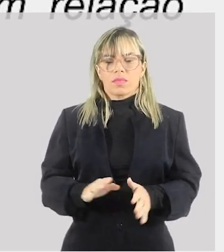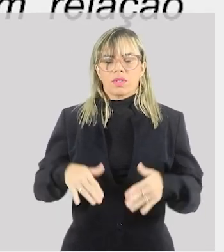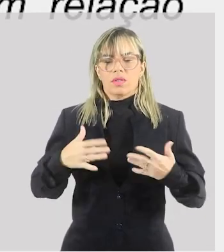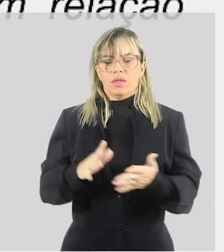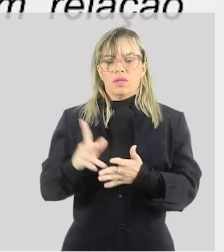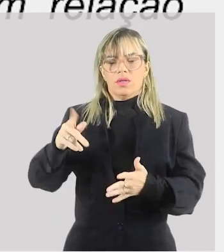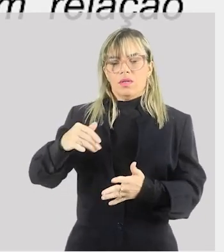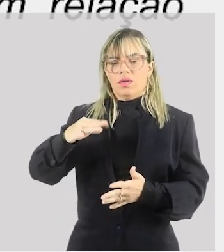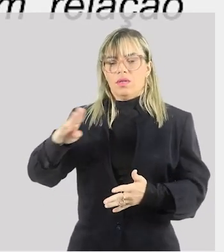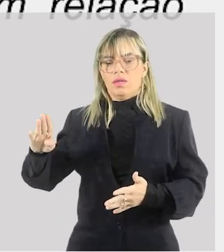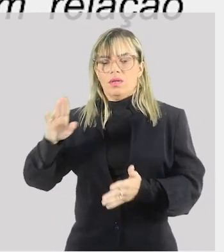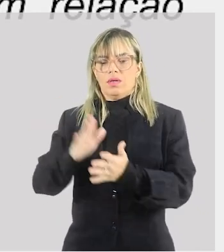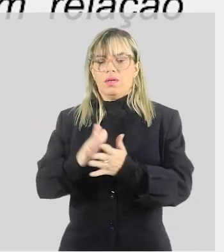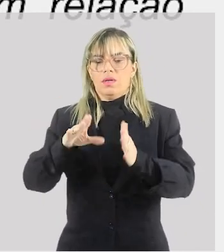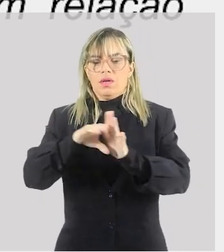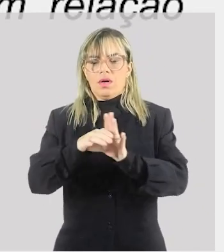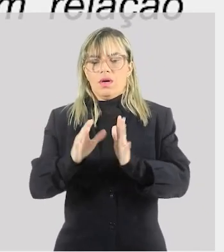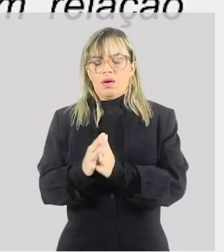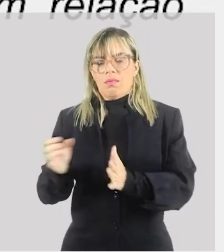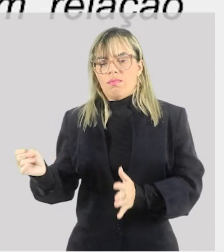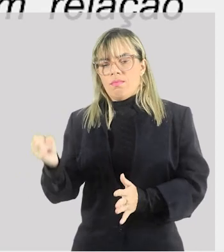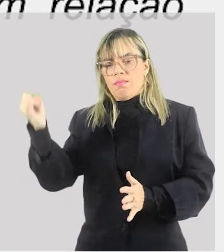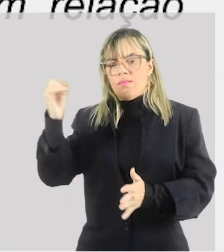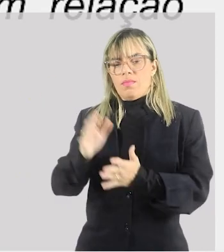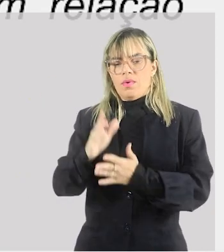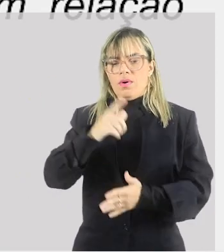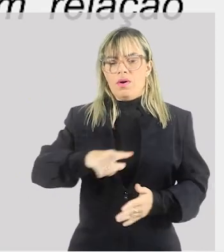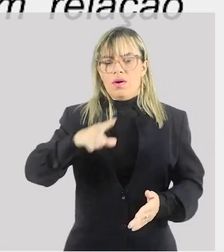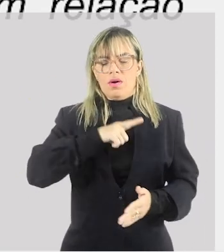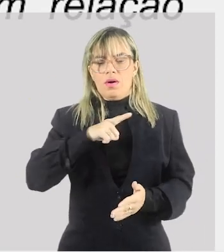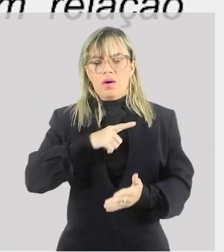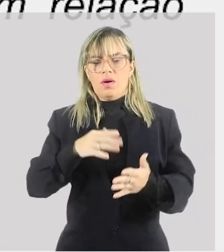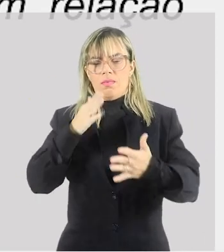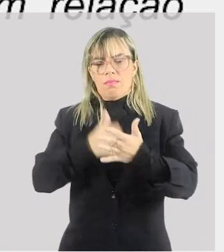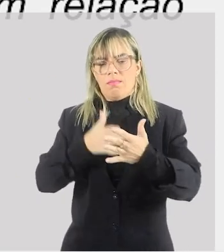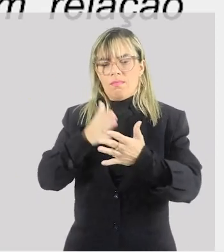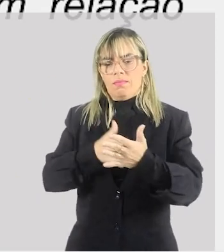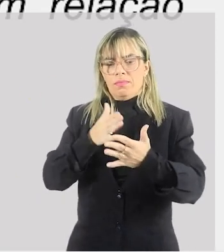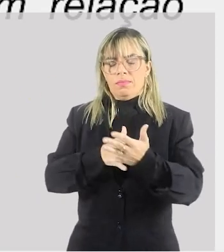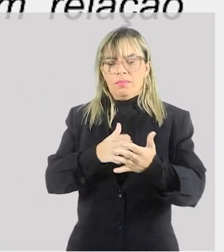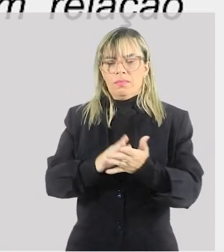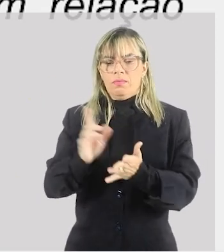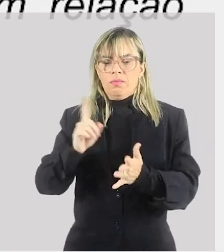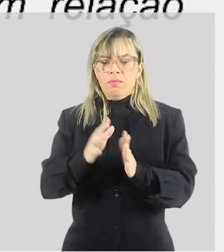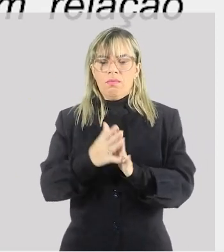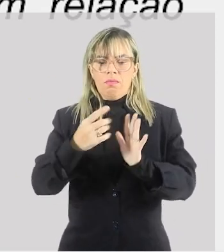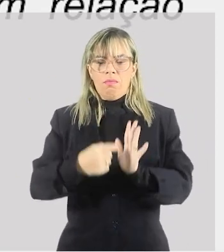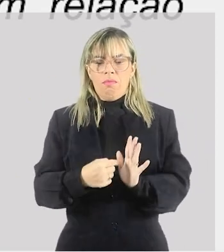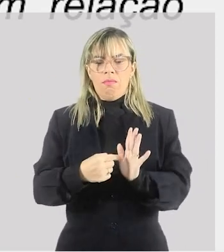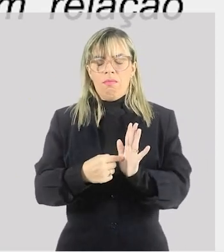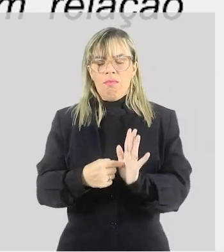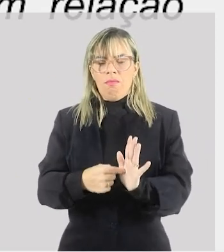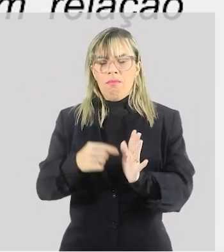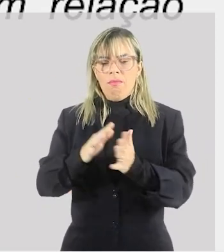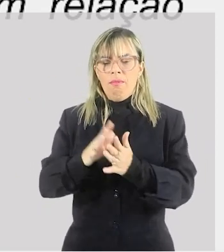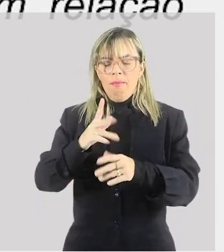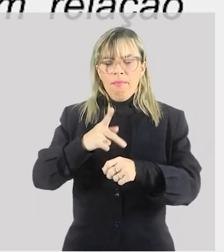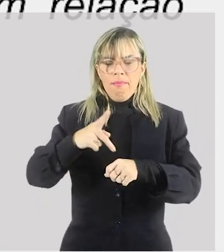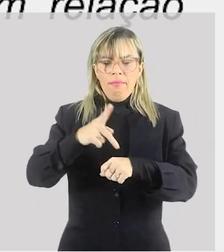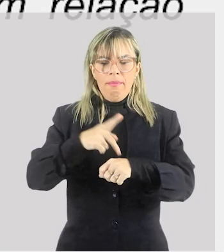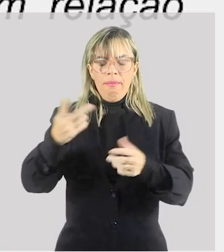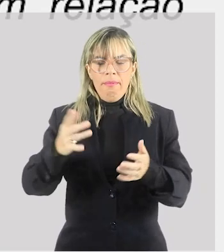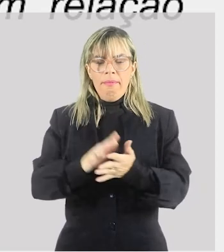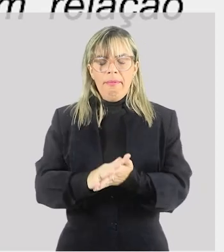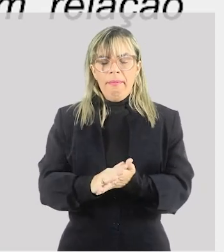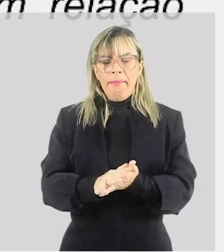do PIB ser um conceito importante, ele possui limitações e não necessariamente indica que um país é realmente